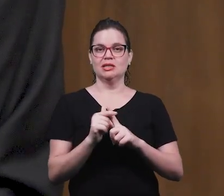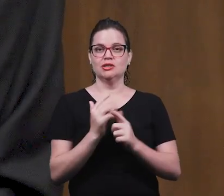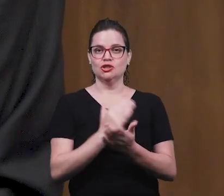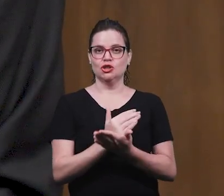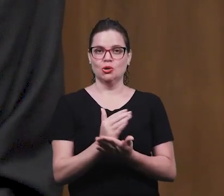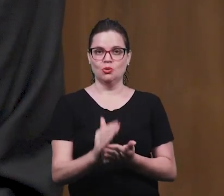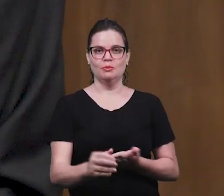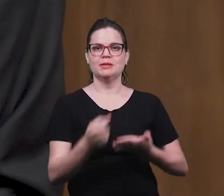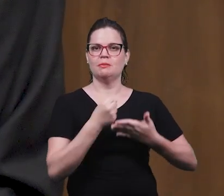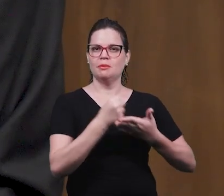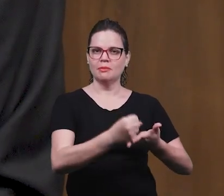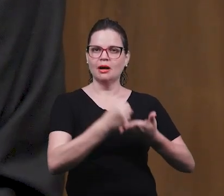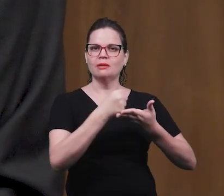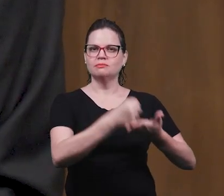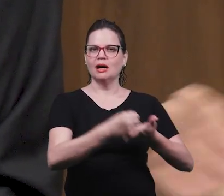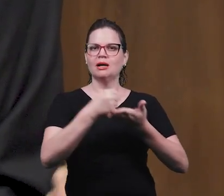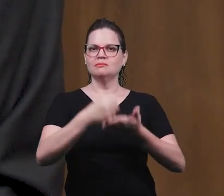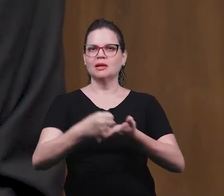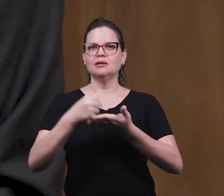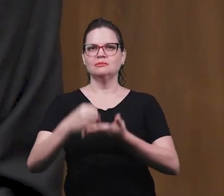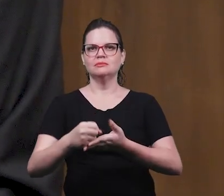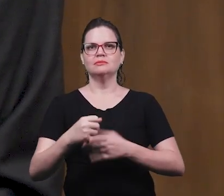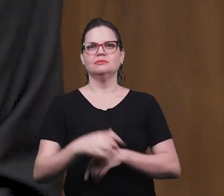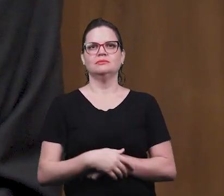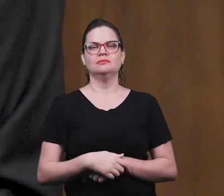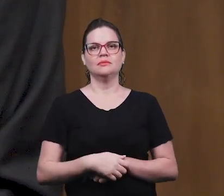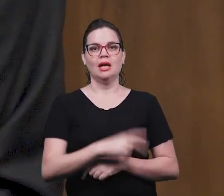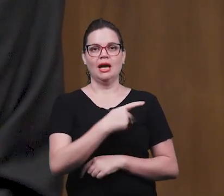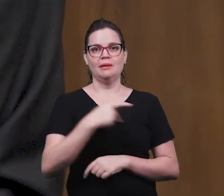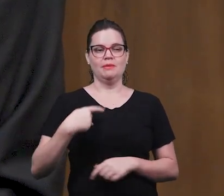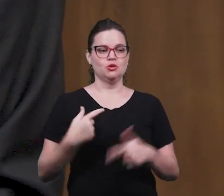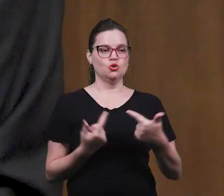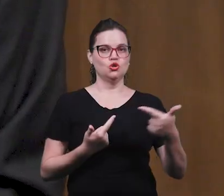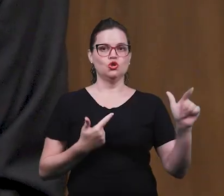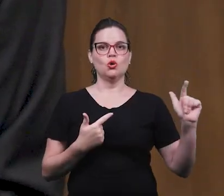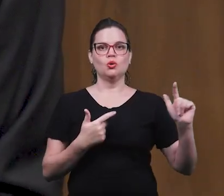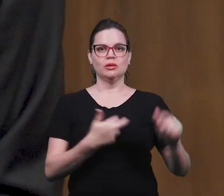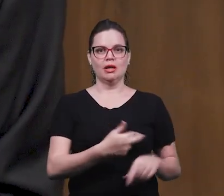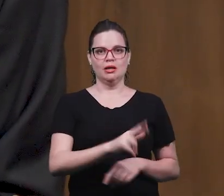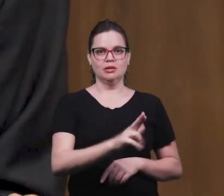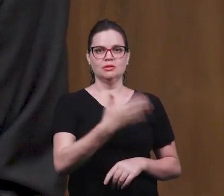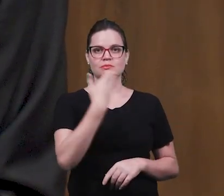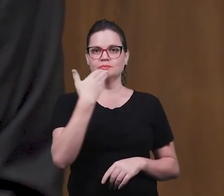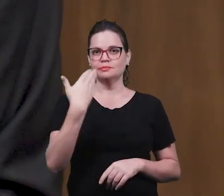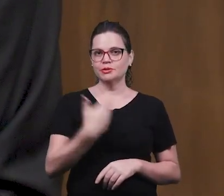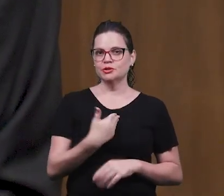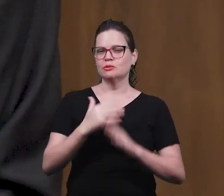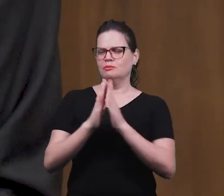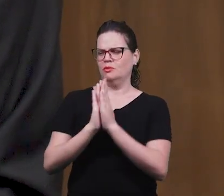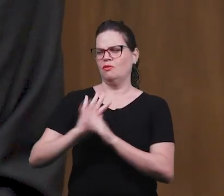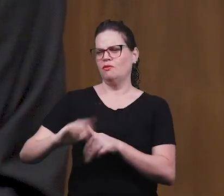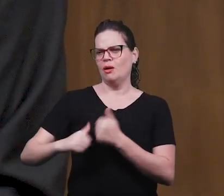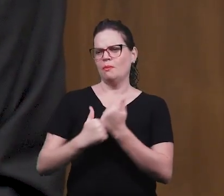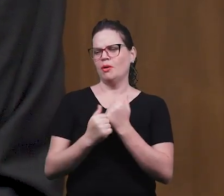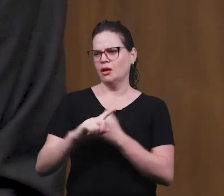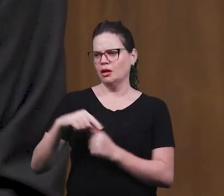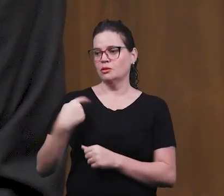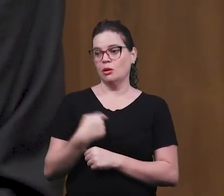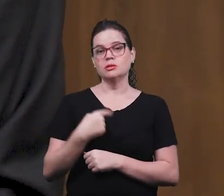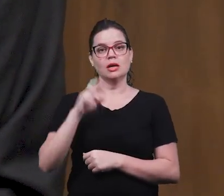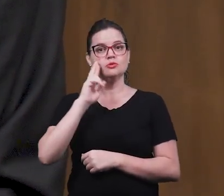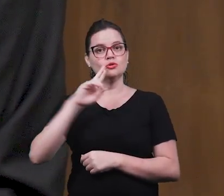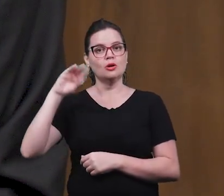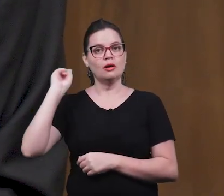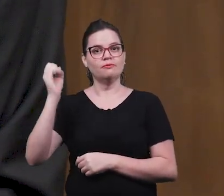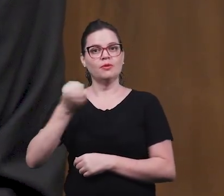começamos a assistir a um pastor que era de outra denominação, né? Ele pediu apoio, nós começamos a assistir. O Senhor deu um